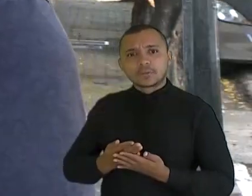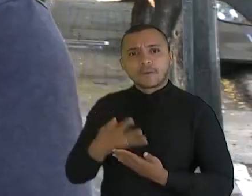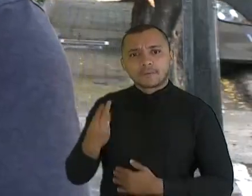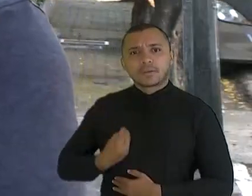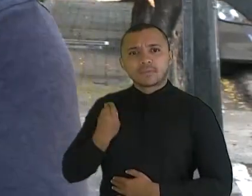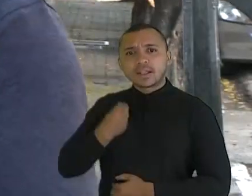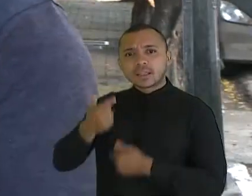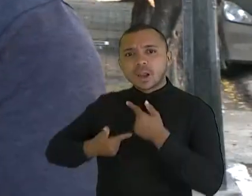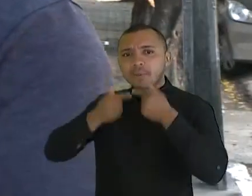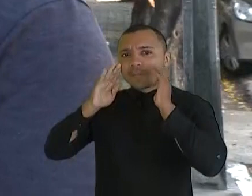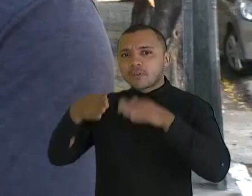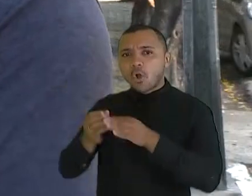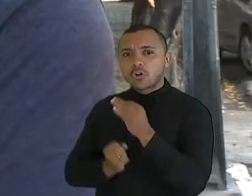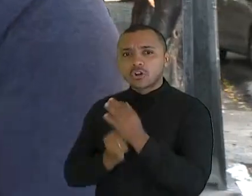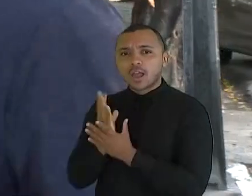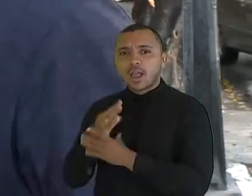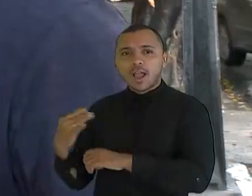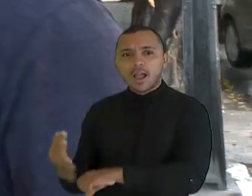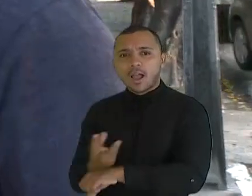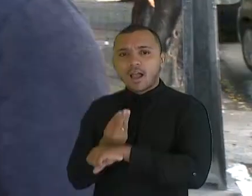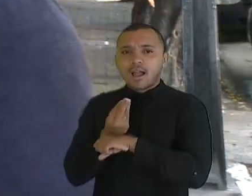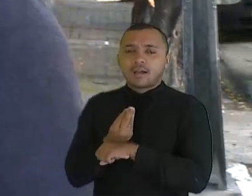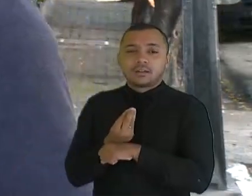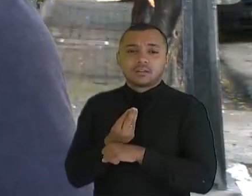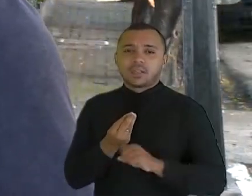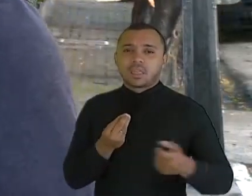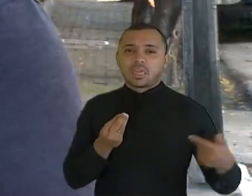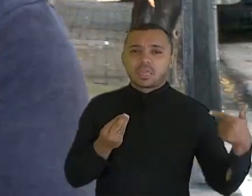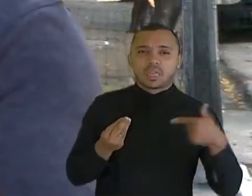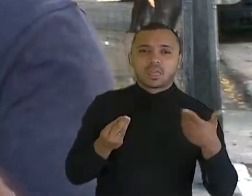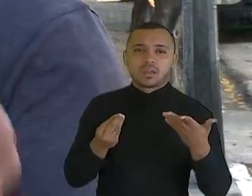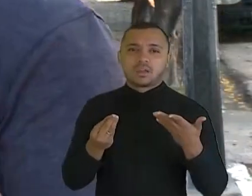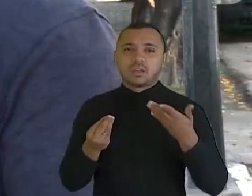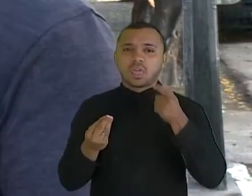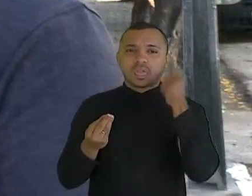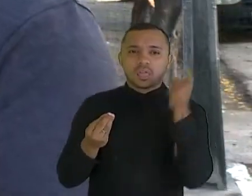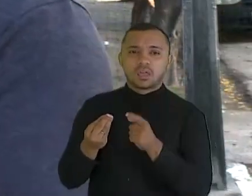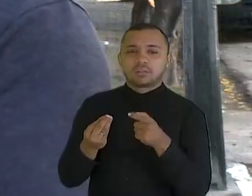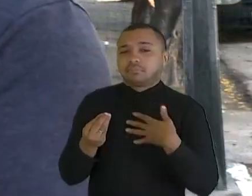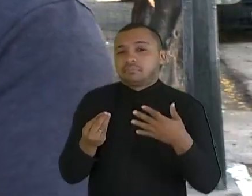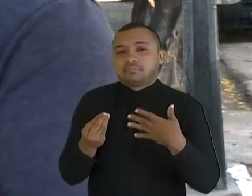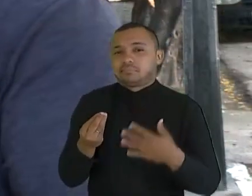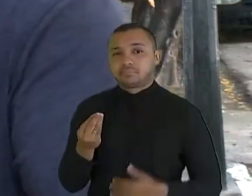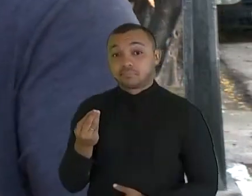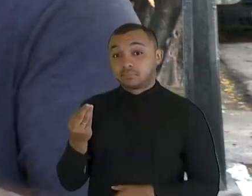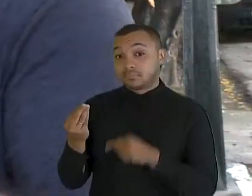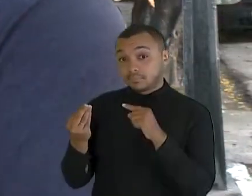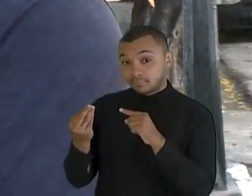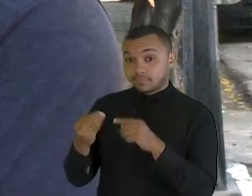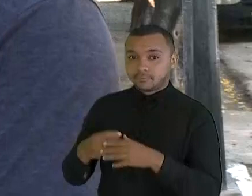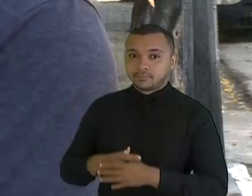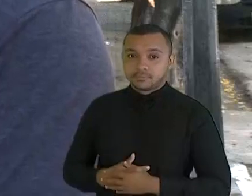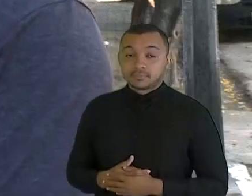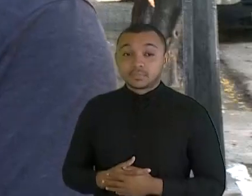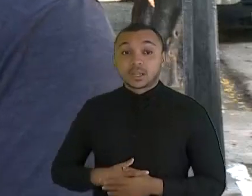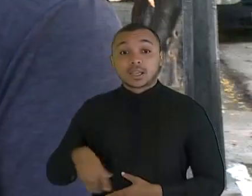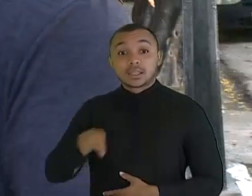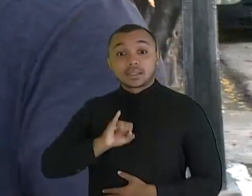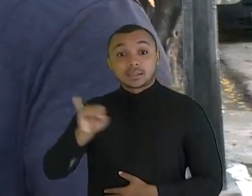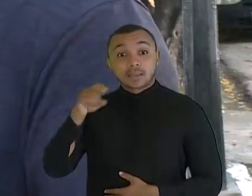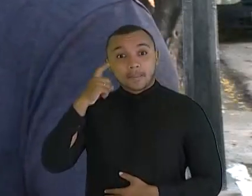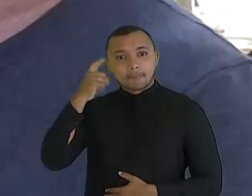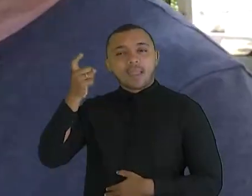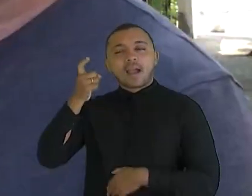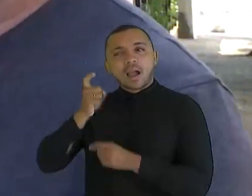jeito de fazer a arte, independente do que vão dizer, do que vão achar. Eu acho que, se a gente parar um pouco para refletir,